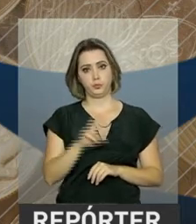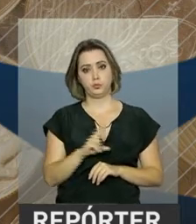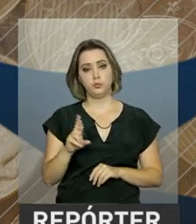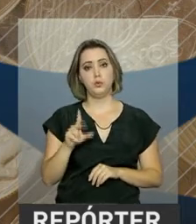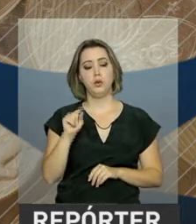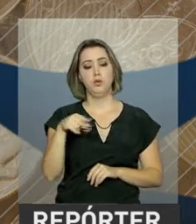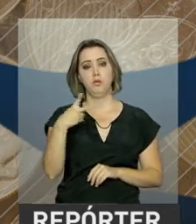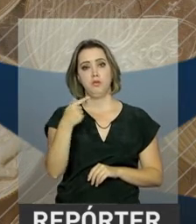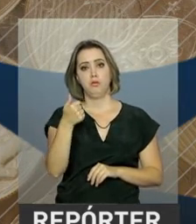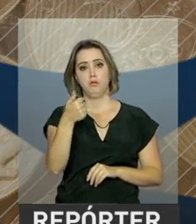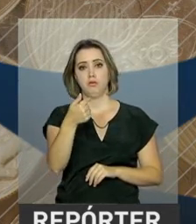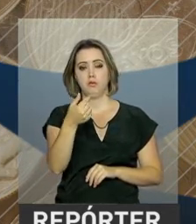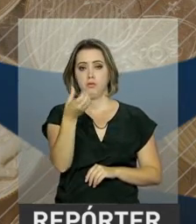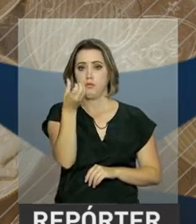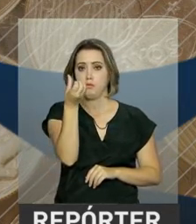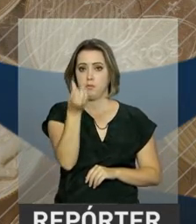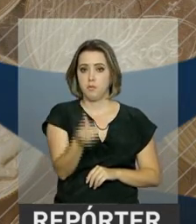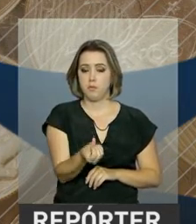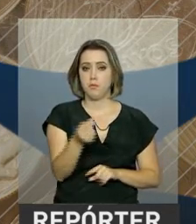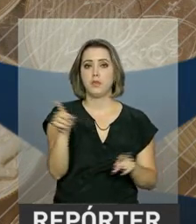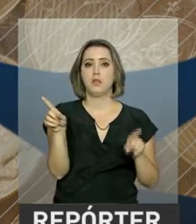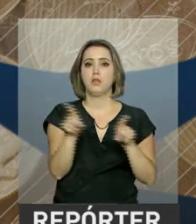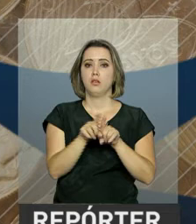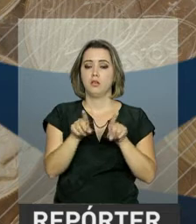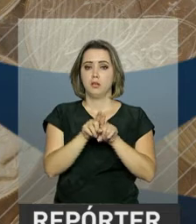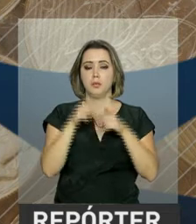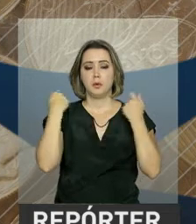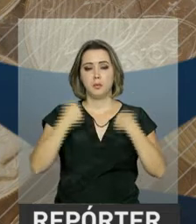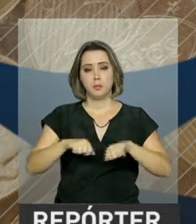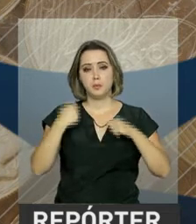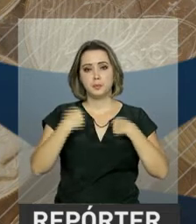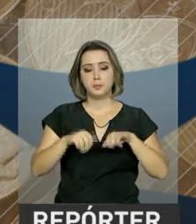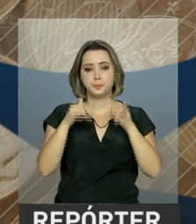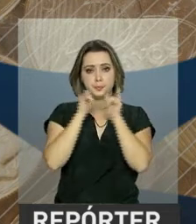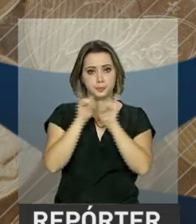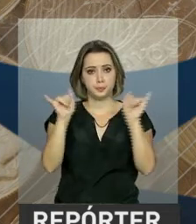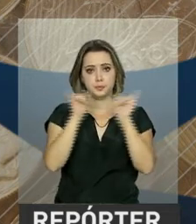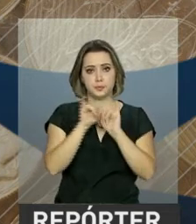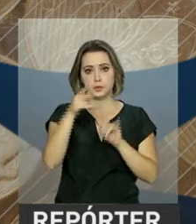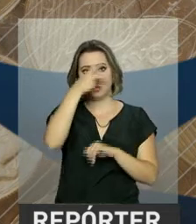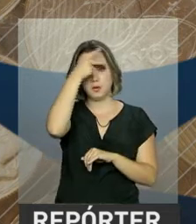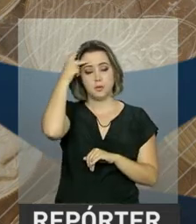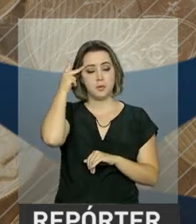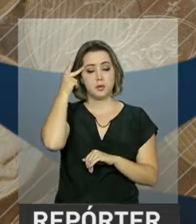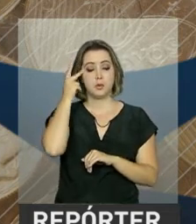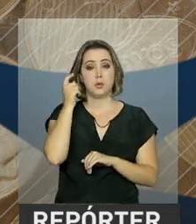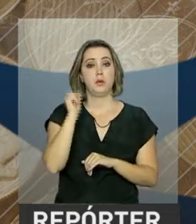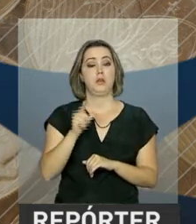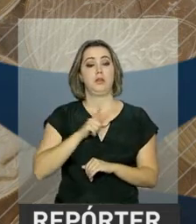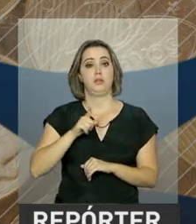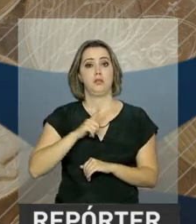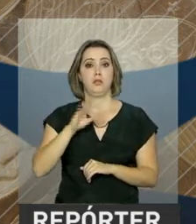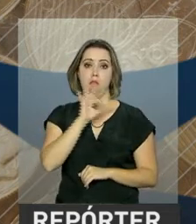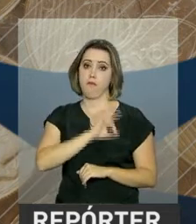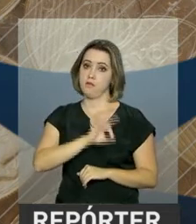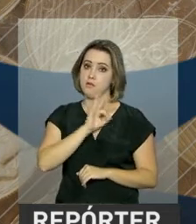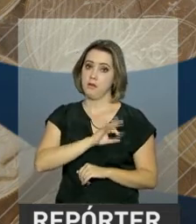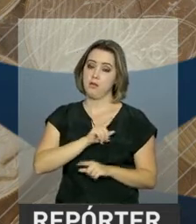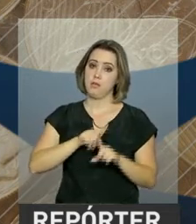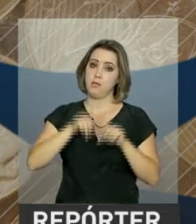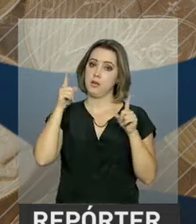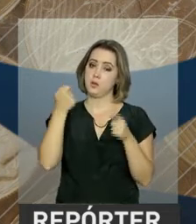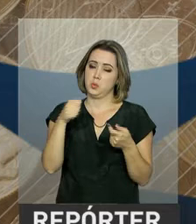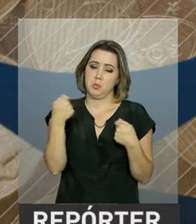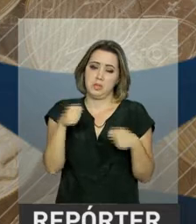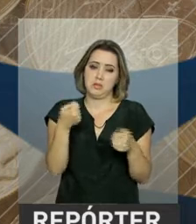28.559,70 em 2016. Também deve declarar quem teve rendimentos isentos em mais de R$ 40